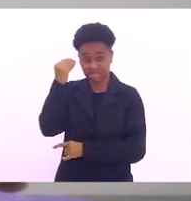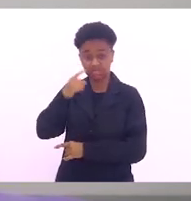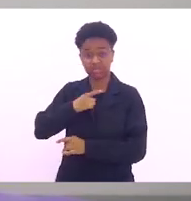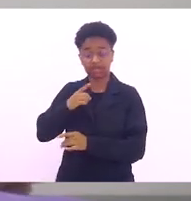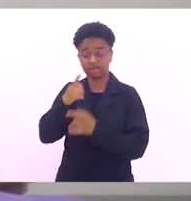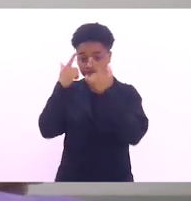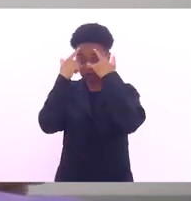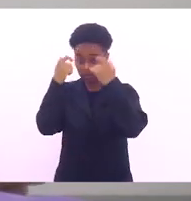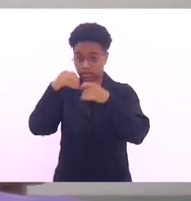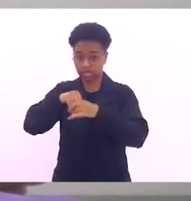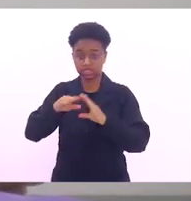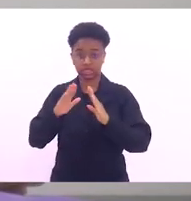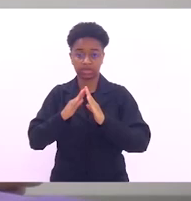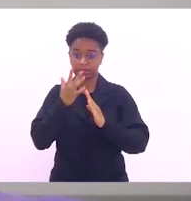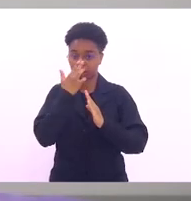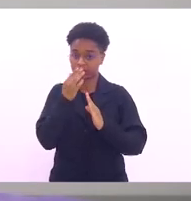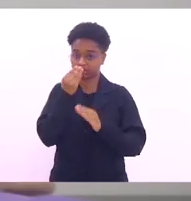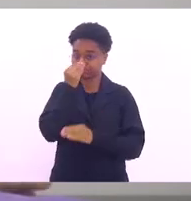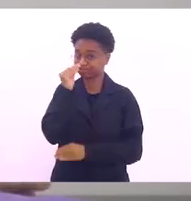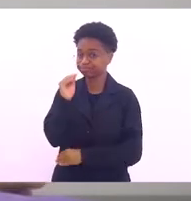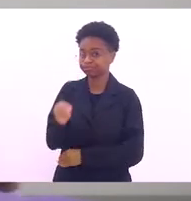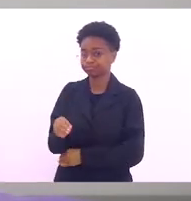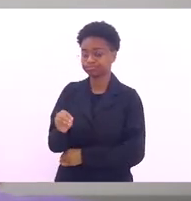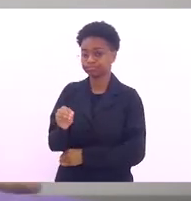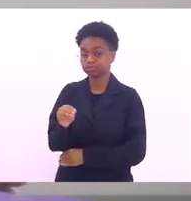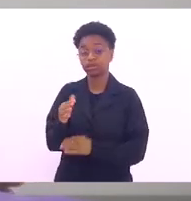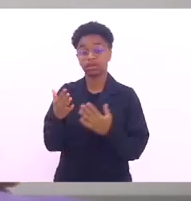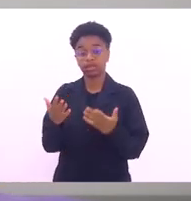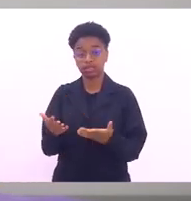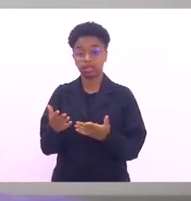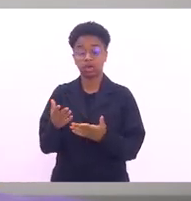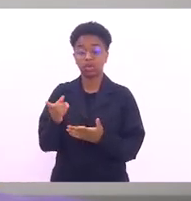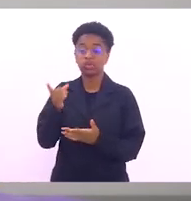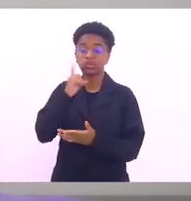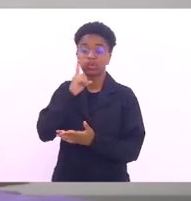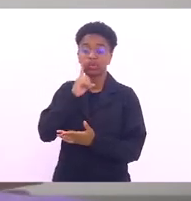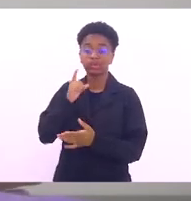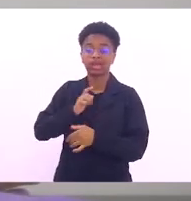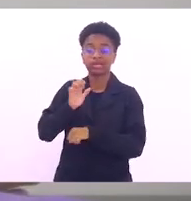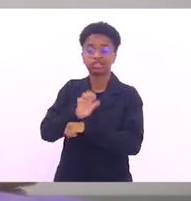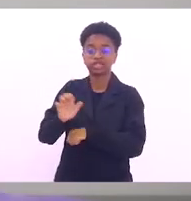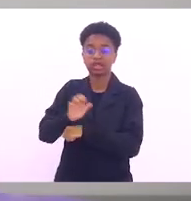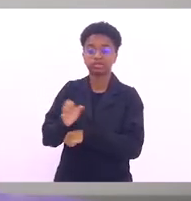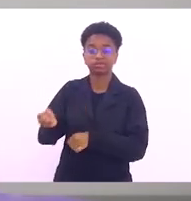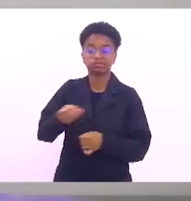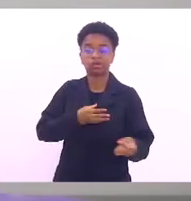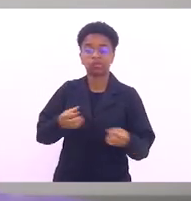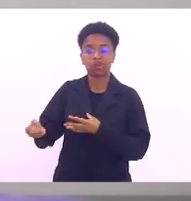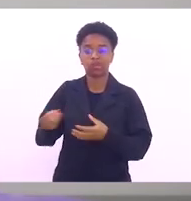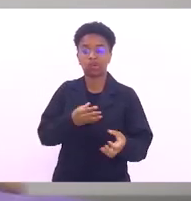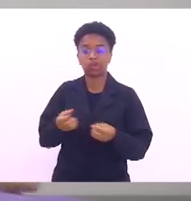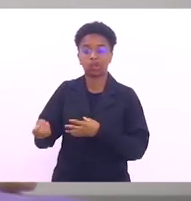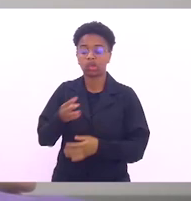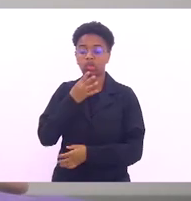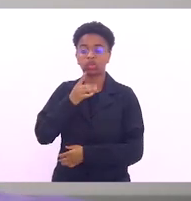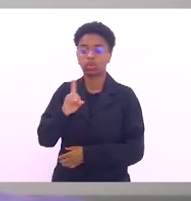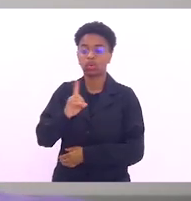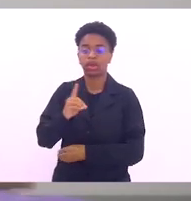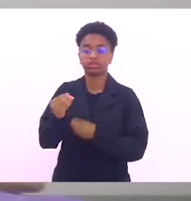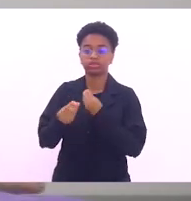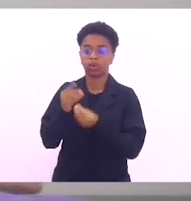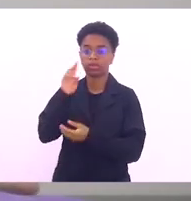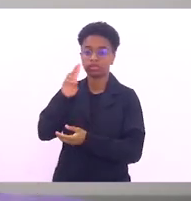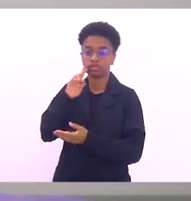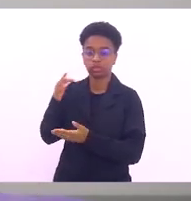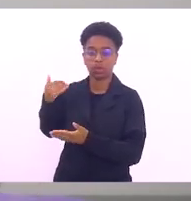doméstico é esquecido completamente e lá você é atendida a cada dia por um estagiário diferente que não conhece o seu processo nada